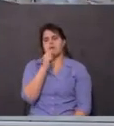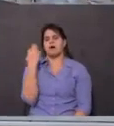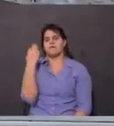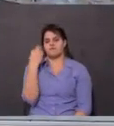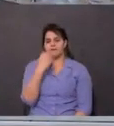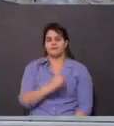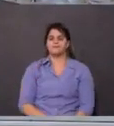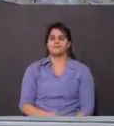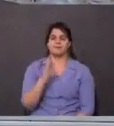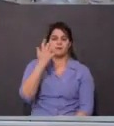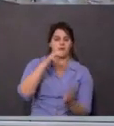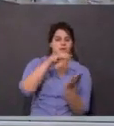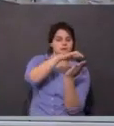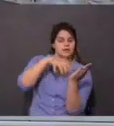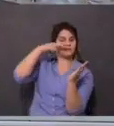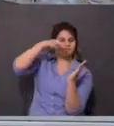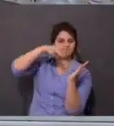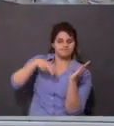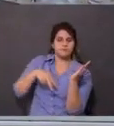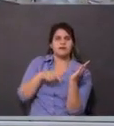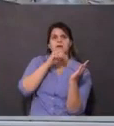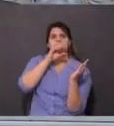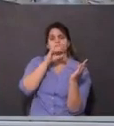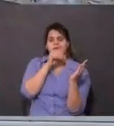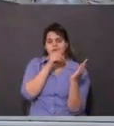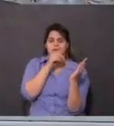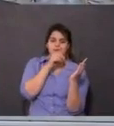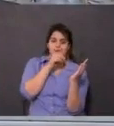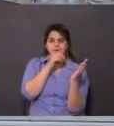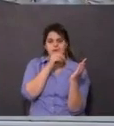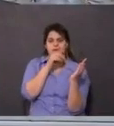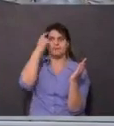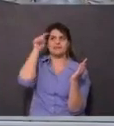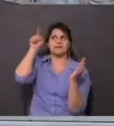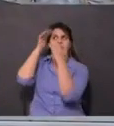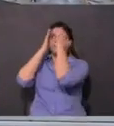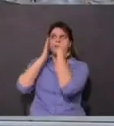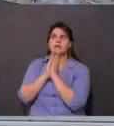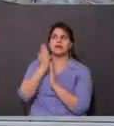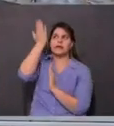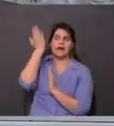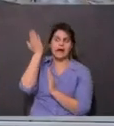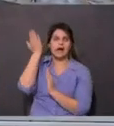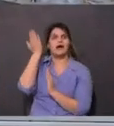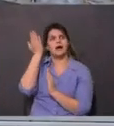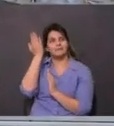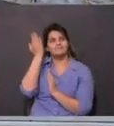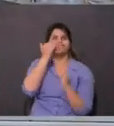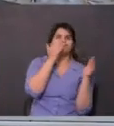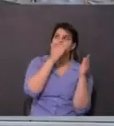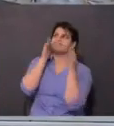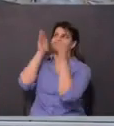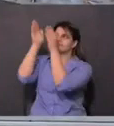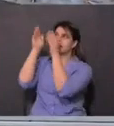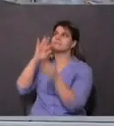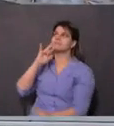Quando lemos este texto numa perspectiva mariana, centramo-nos na mãe de Jesus,